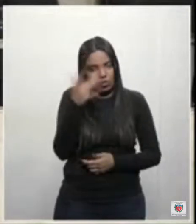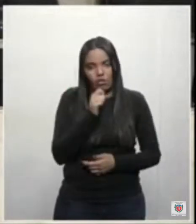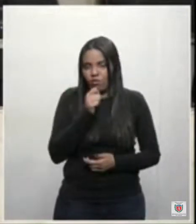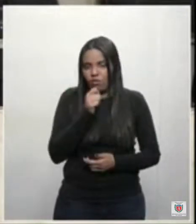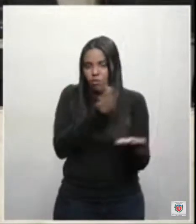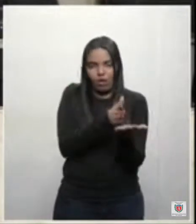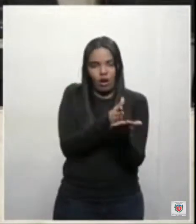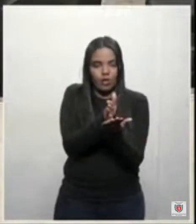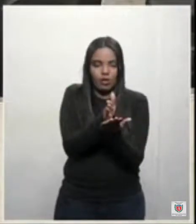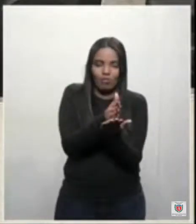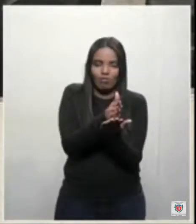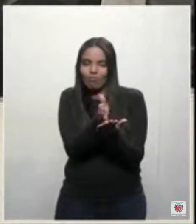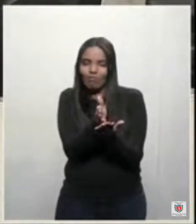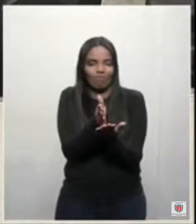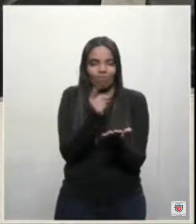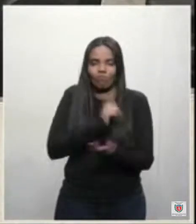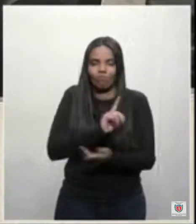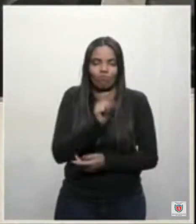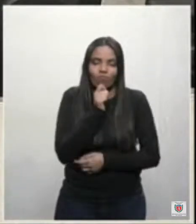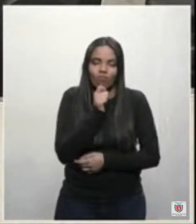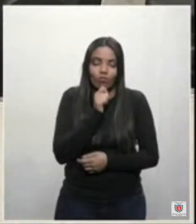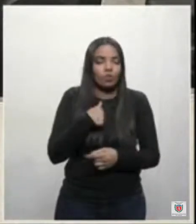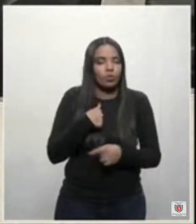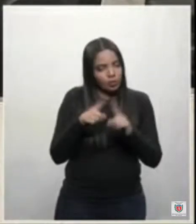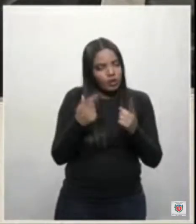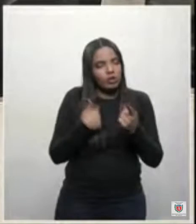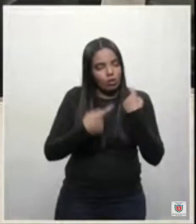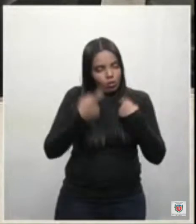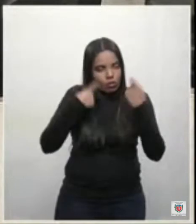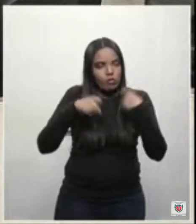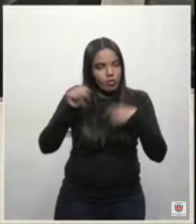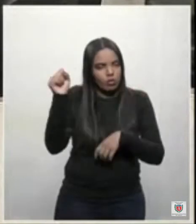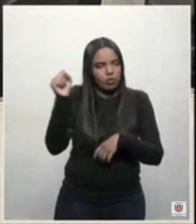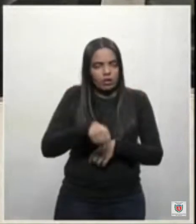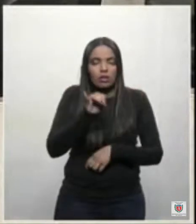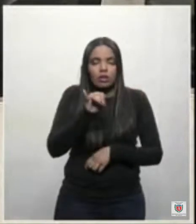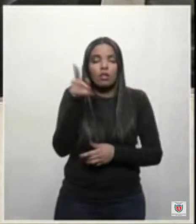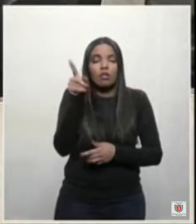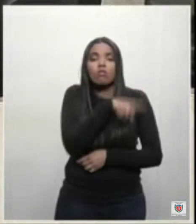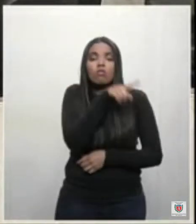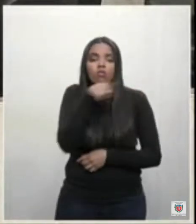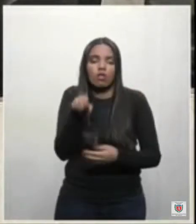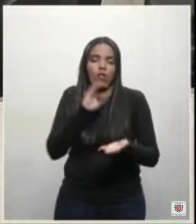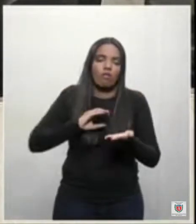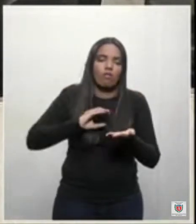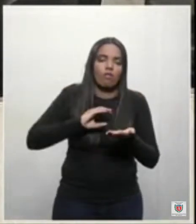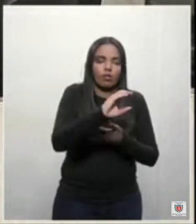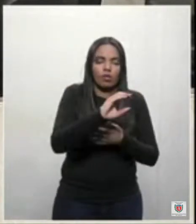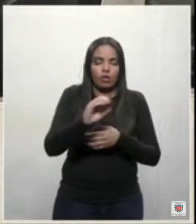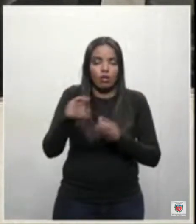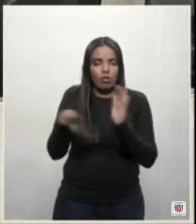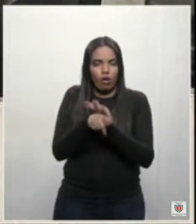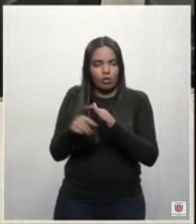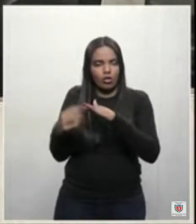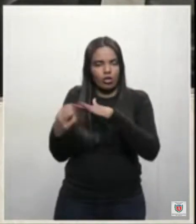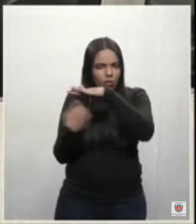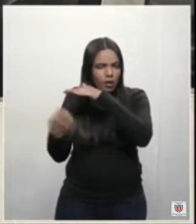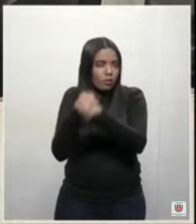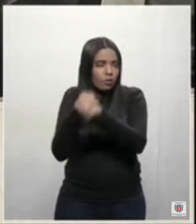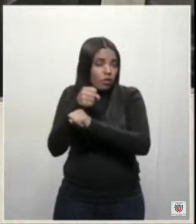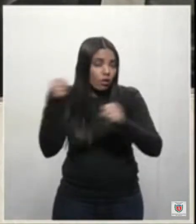meio termo. Eu só sei que eu fico muito preocupado com o eventual cancelamento de investimentos por parte dos grandes projetos no Paraná por conta